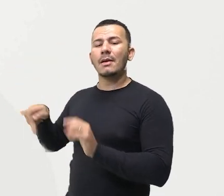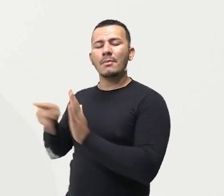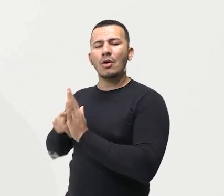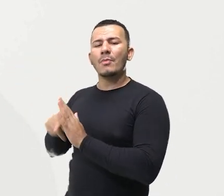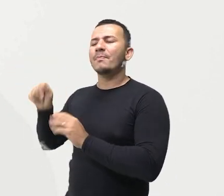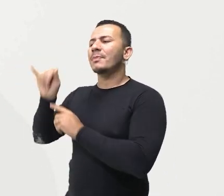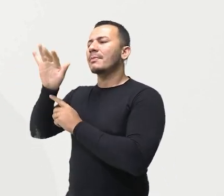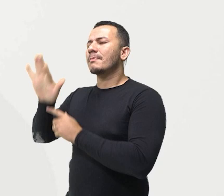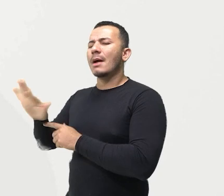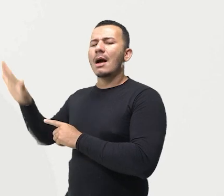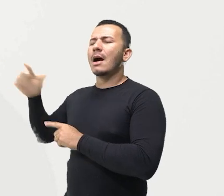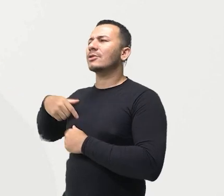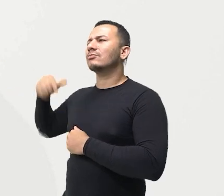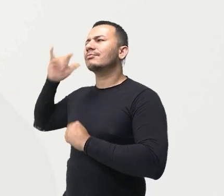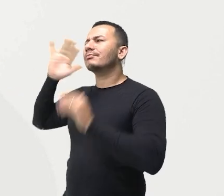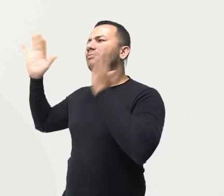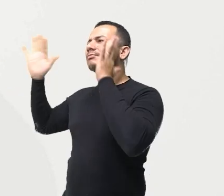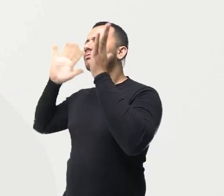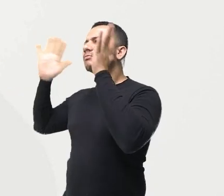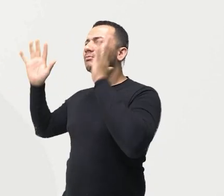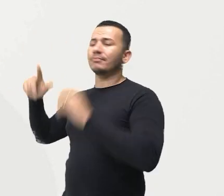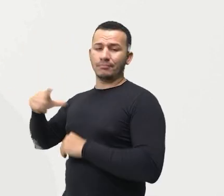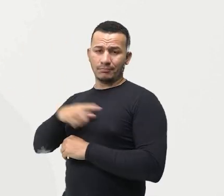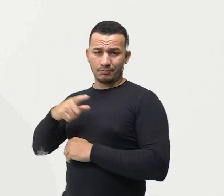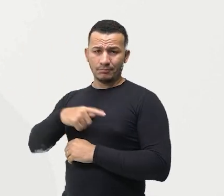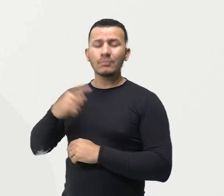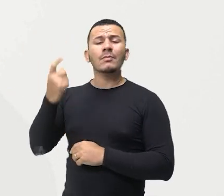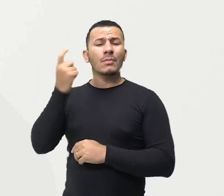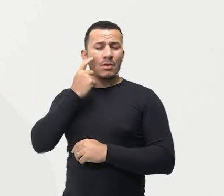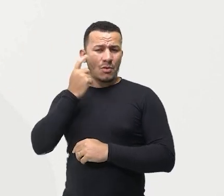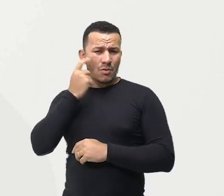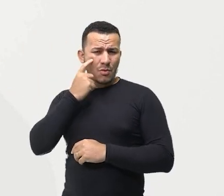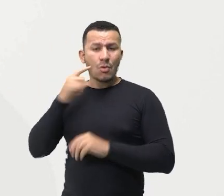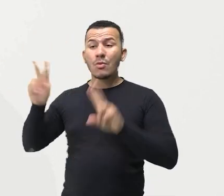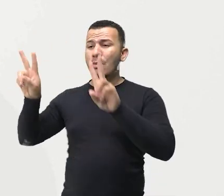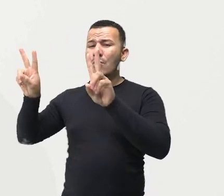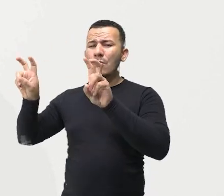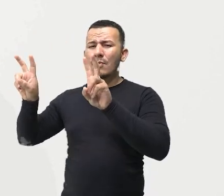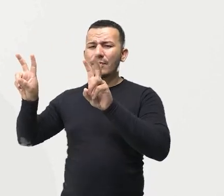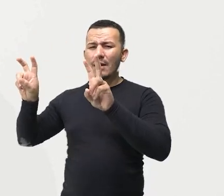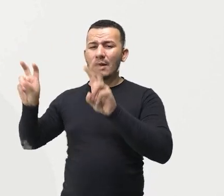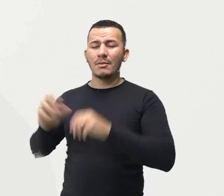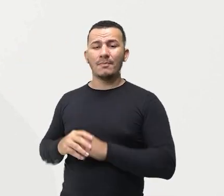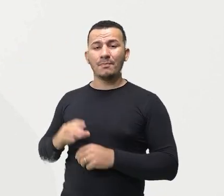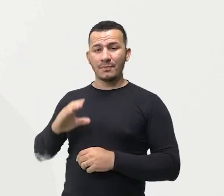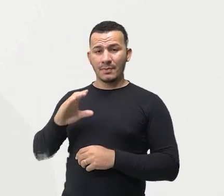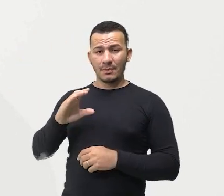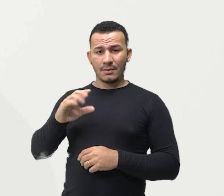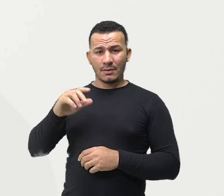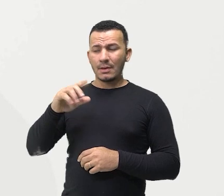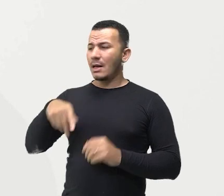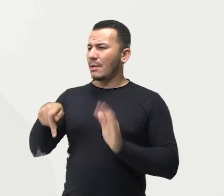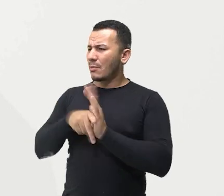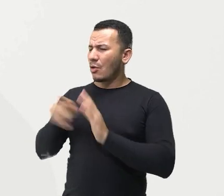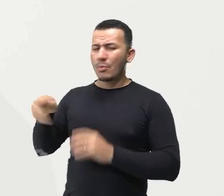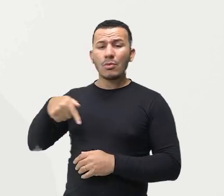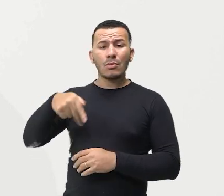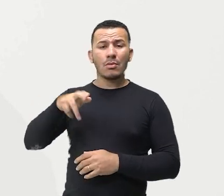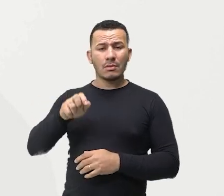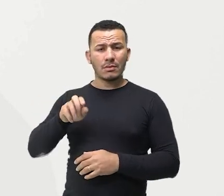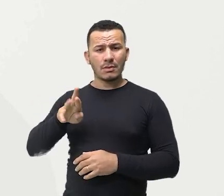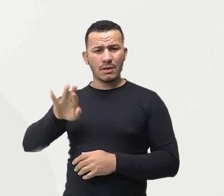bem interessantes para a gente na leitura desse texto. Observem que pelo próprio título, nós temos aí a palavra